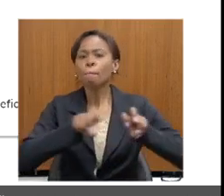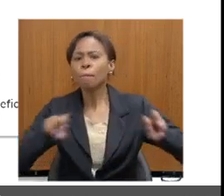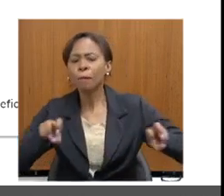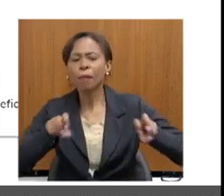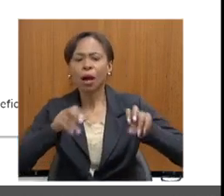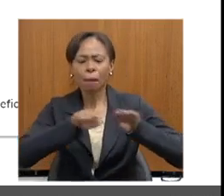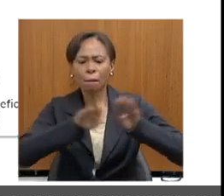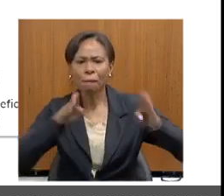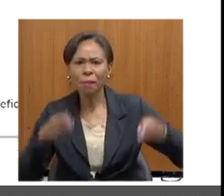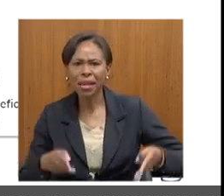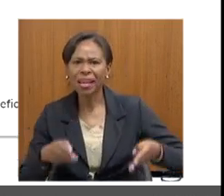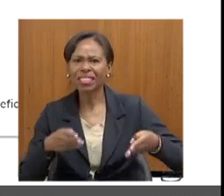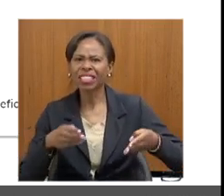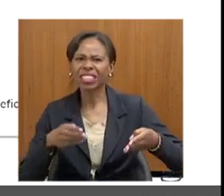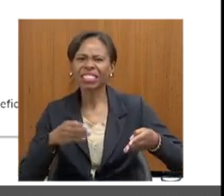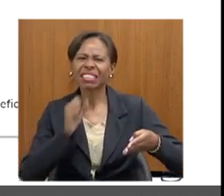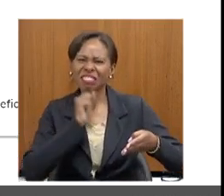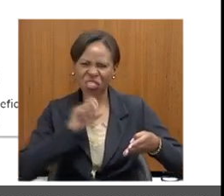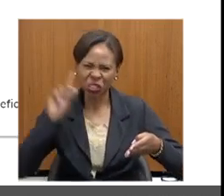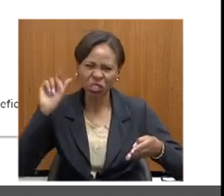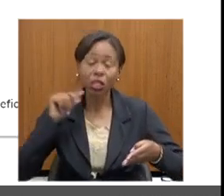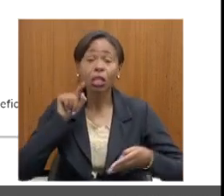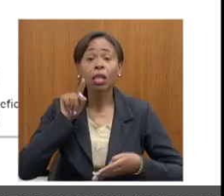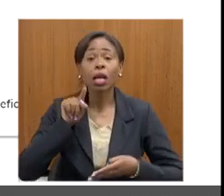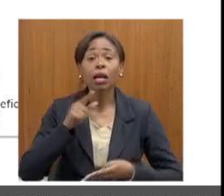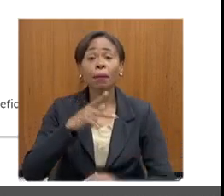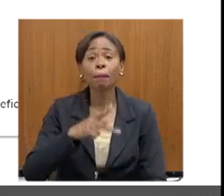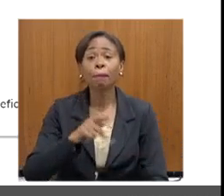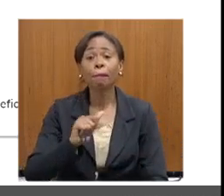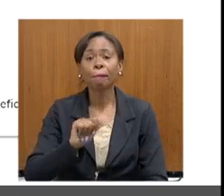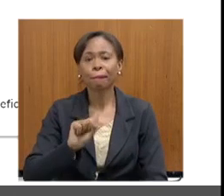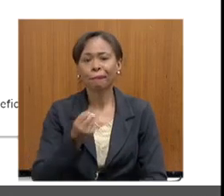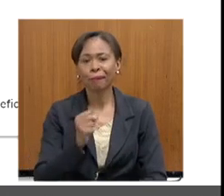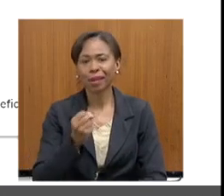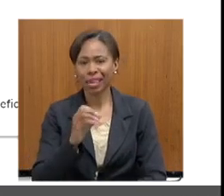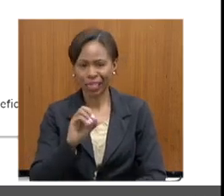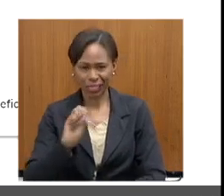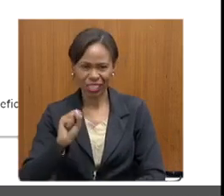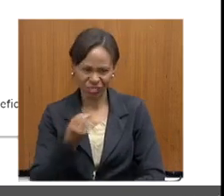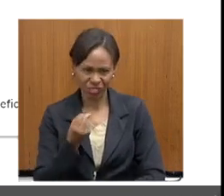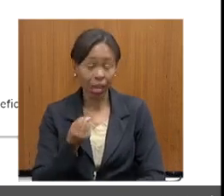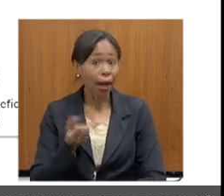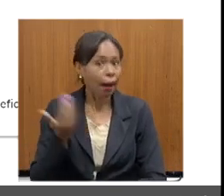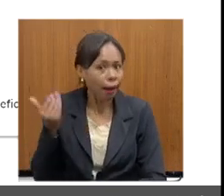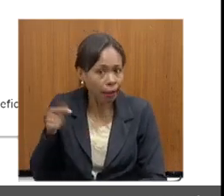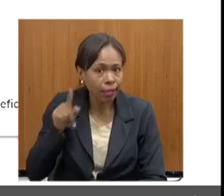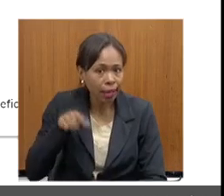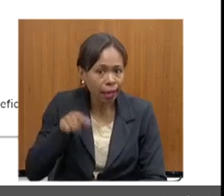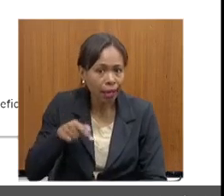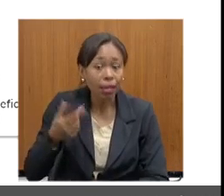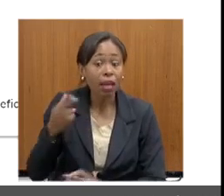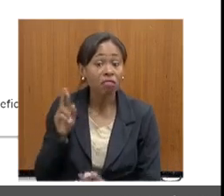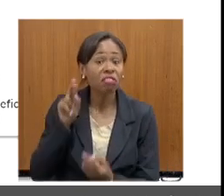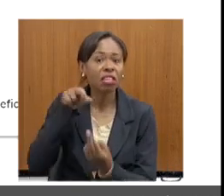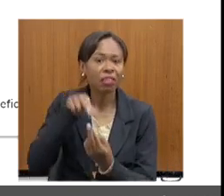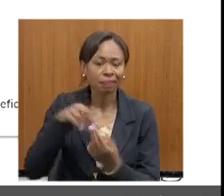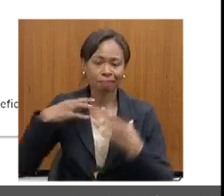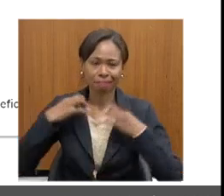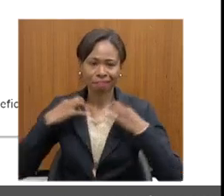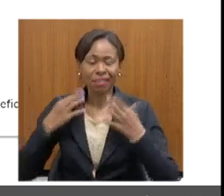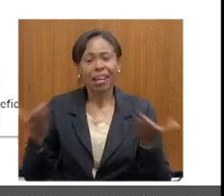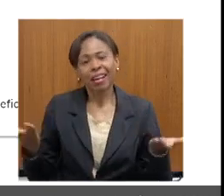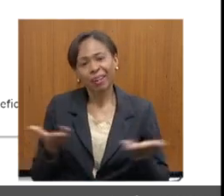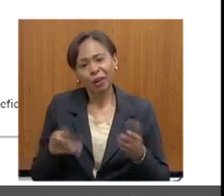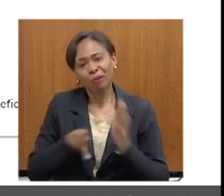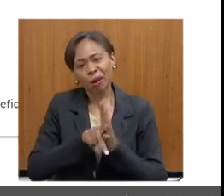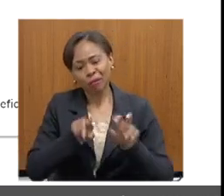importantíssimo passos que já foi referência em vestuário agora vê aí os móveis rústicos e obviamente